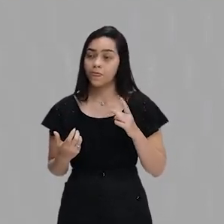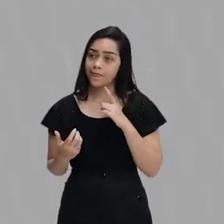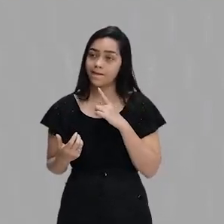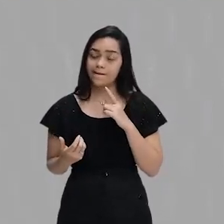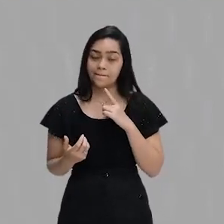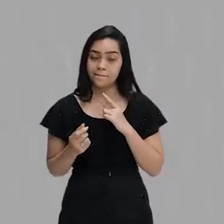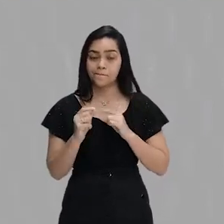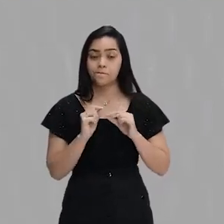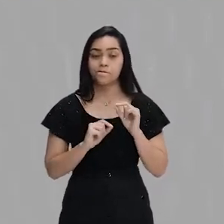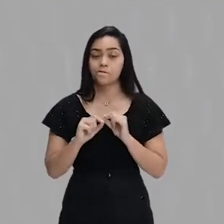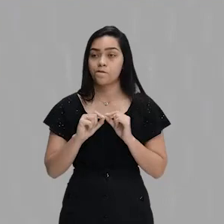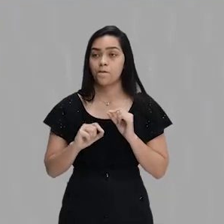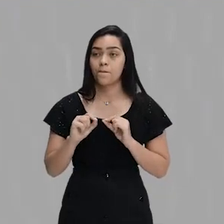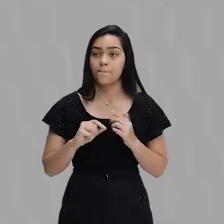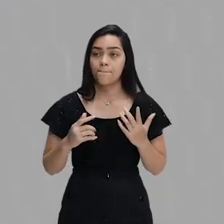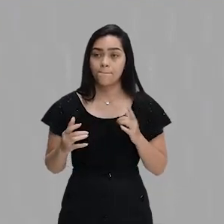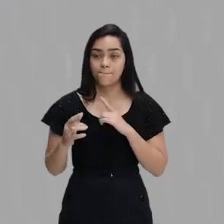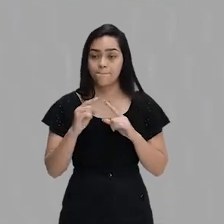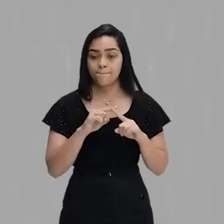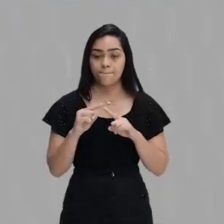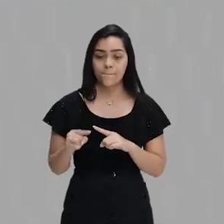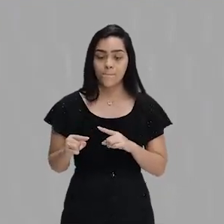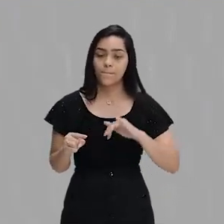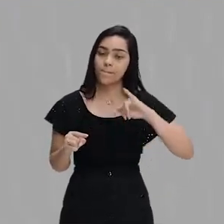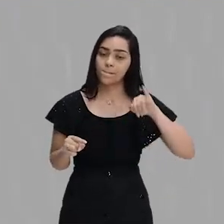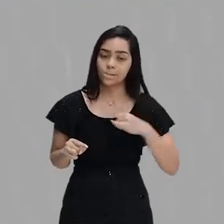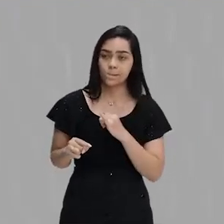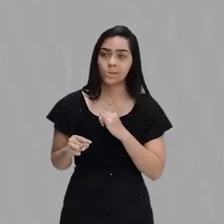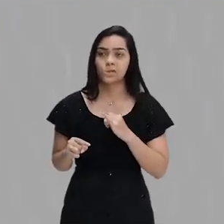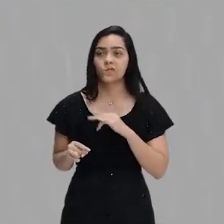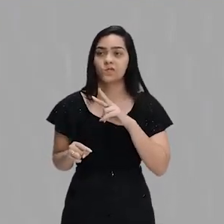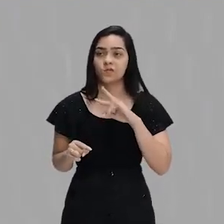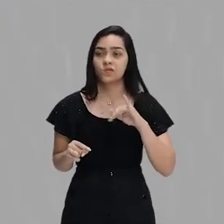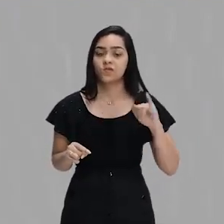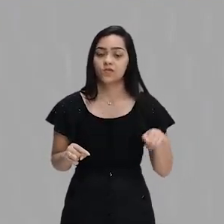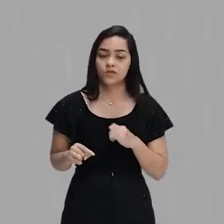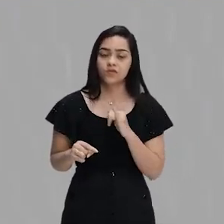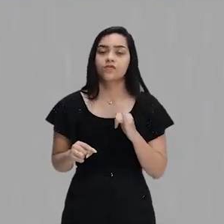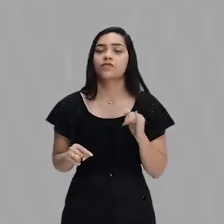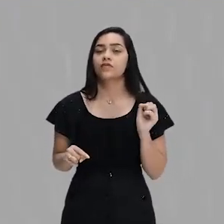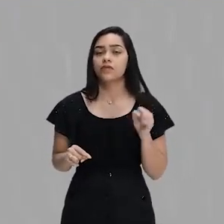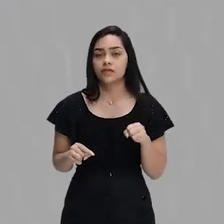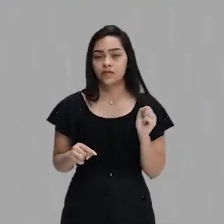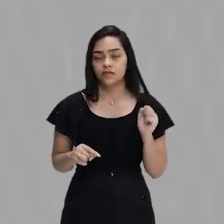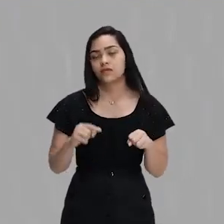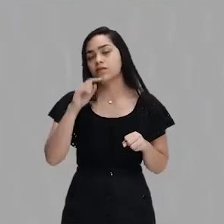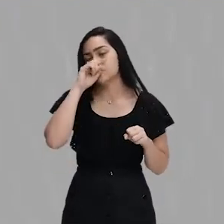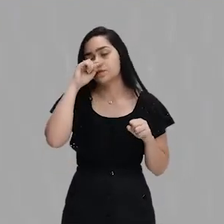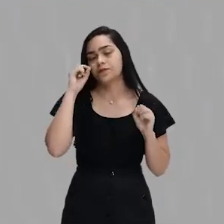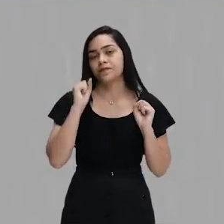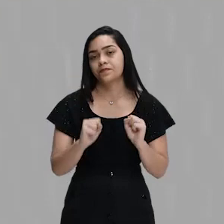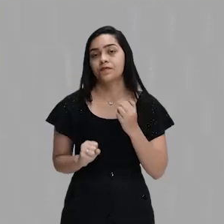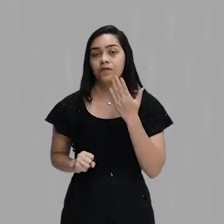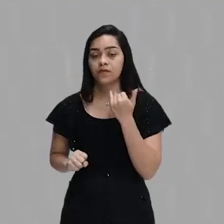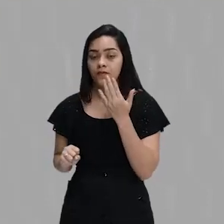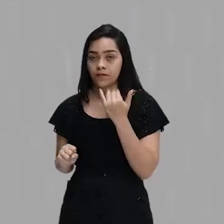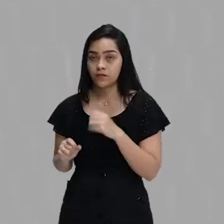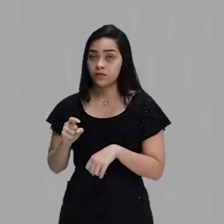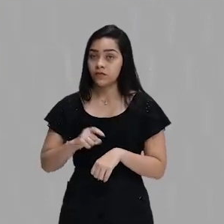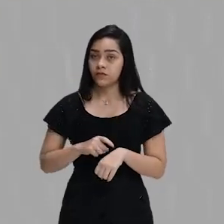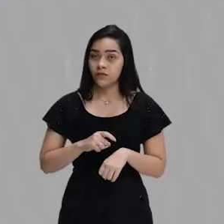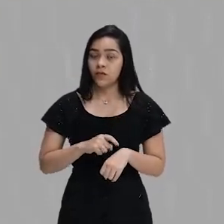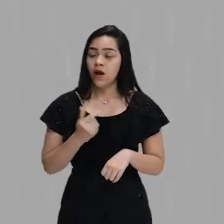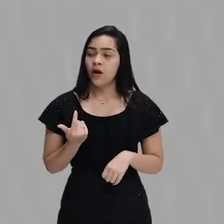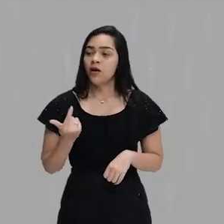comensalismo, nós temos aqui um tipo de oportunismo. O indivíduo ele aproveita a oportunidade de se alimentar. A partir do momento que